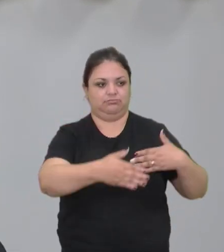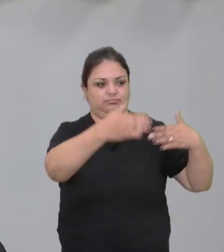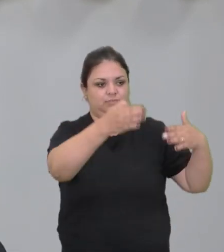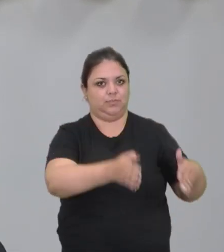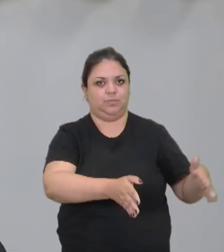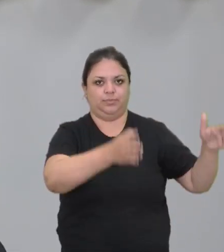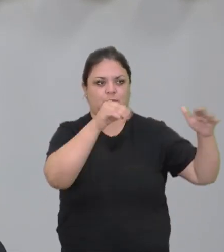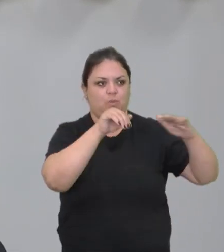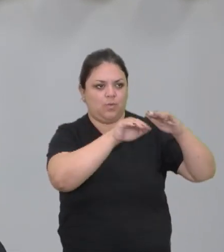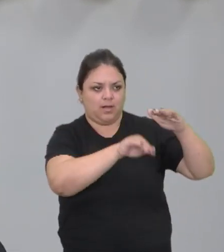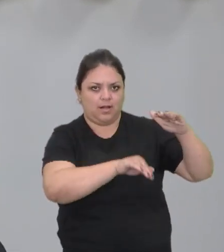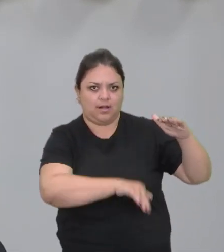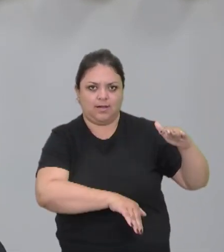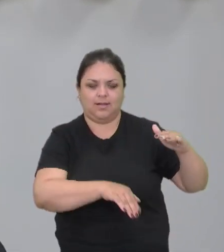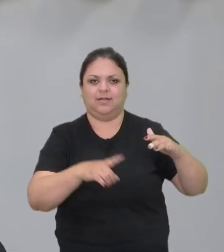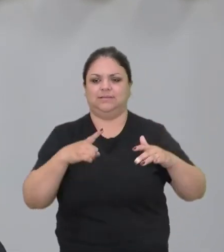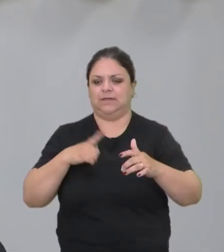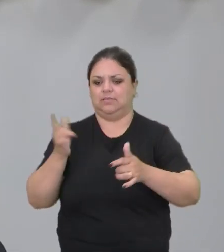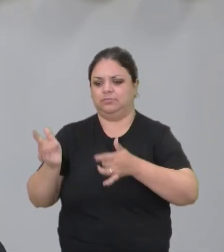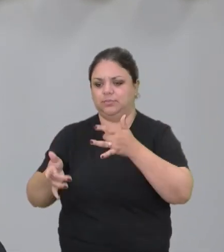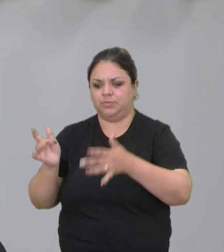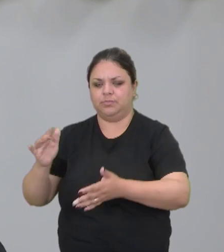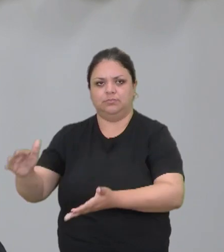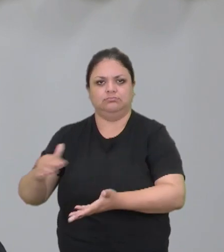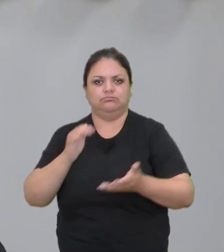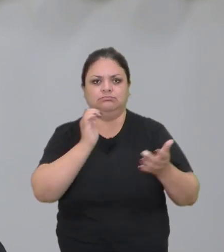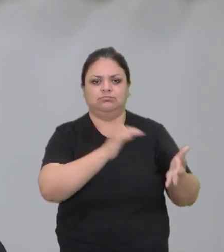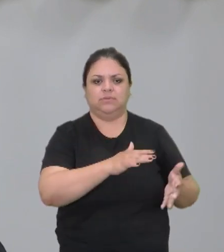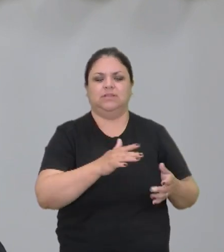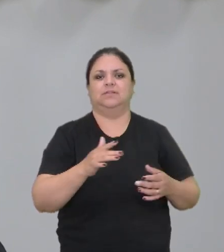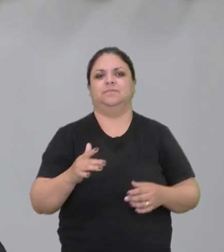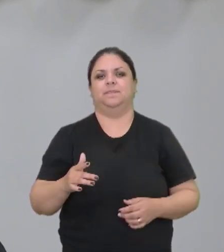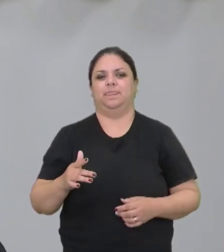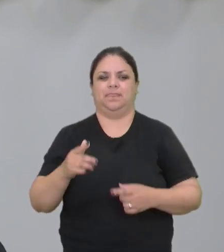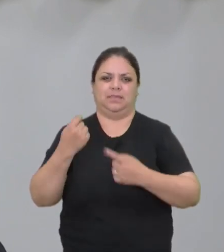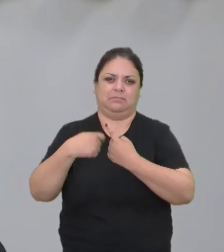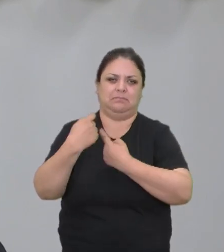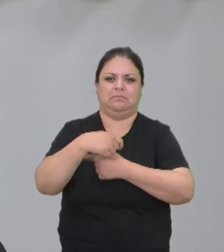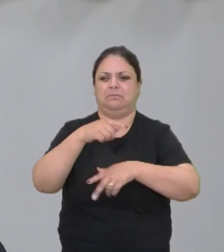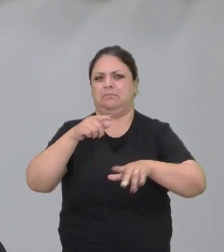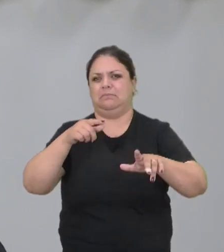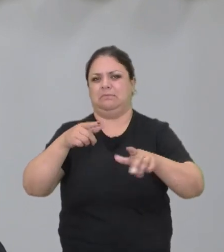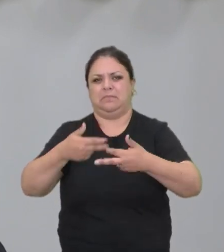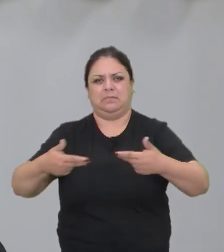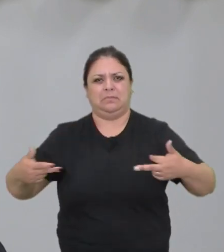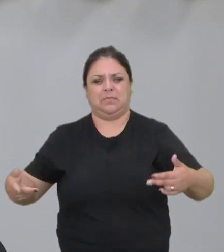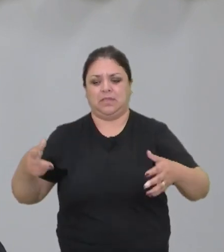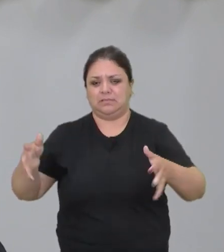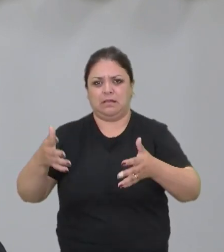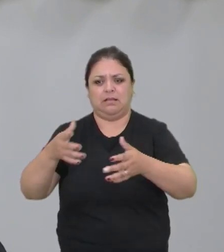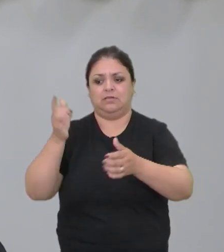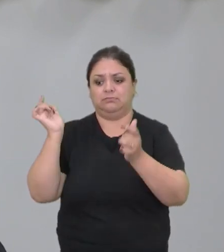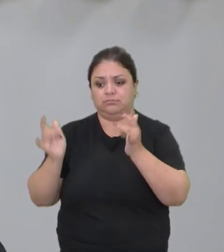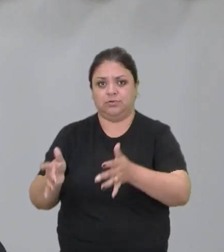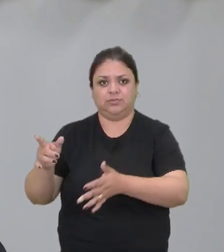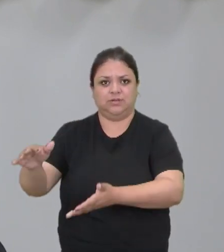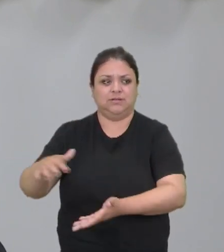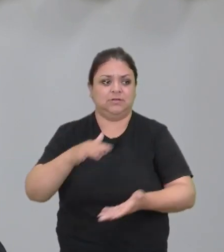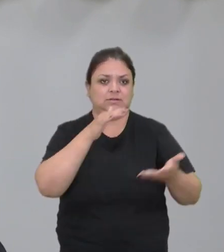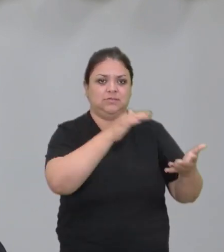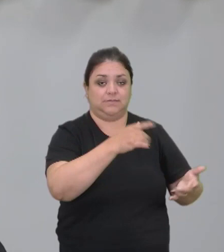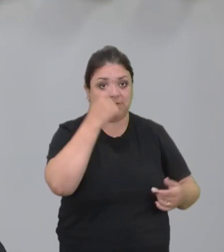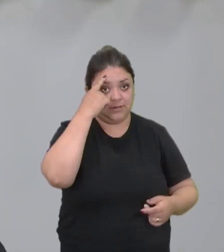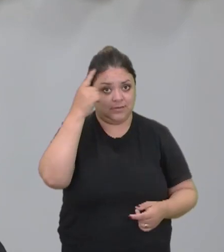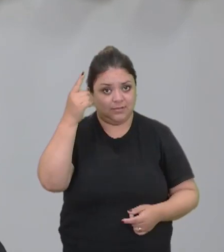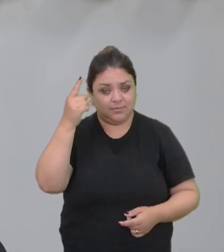né, e falando um pouquinho com vocês a respeito dos resíduos orgânicos. E aí a gente lembra também, né, o que